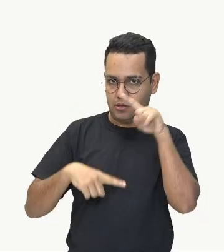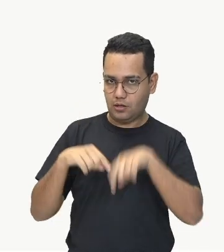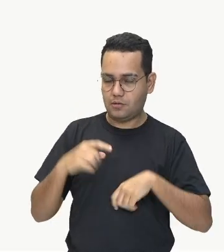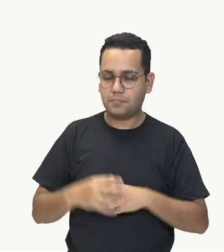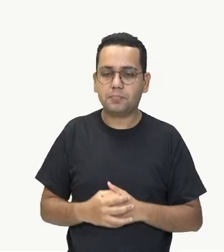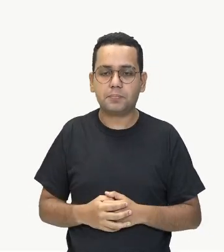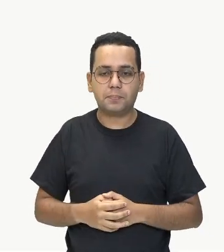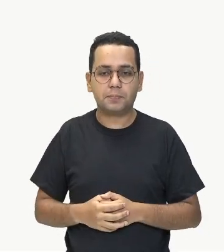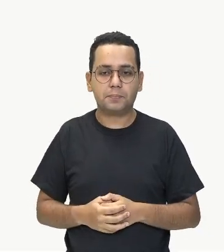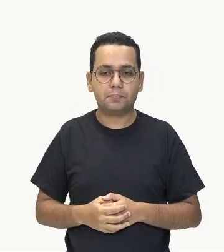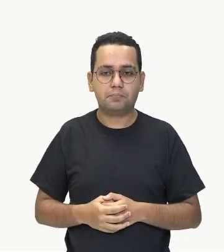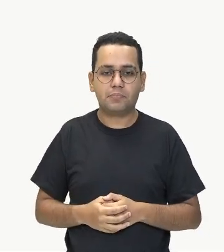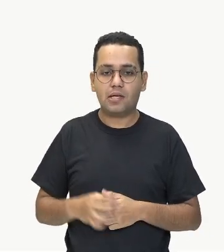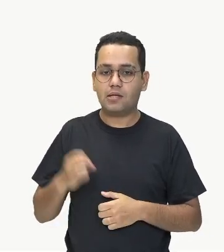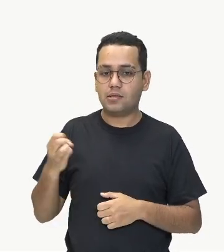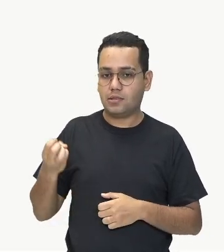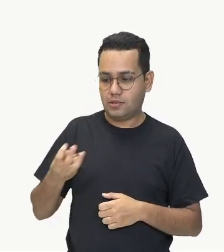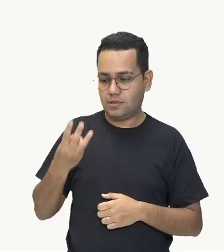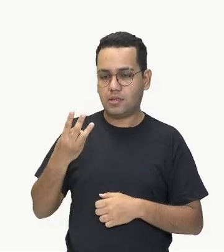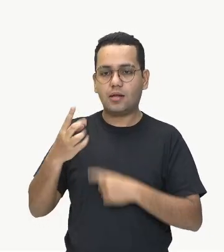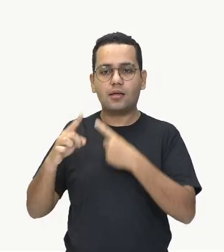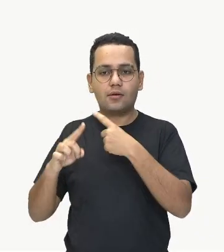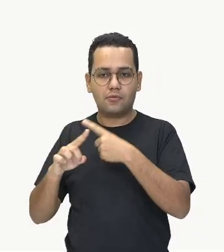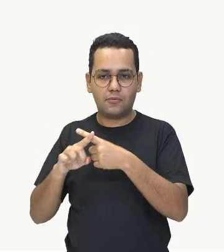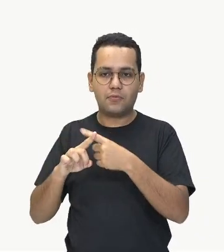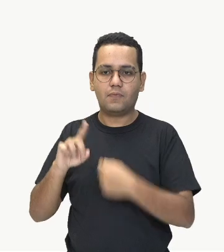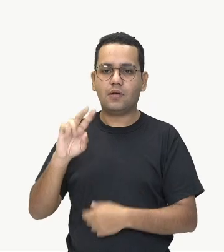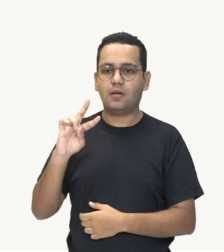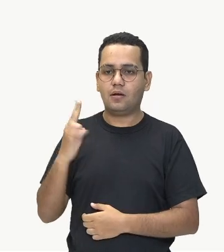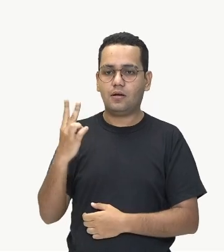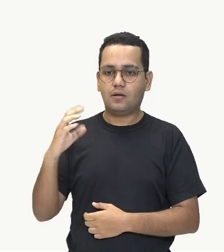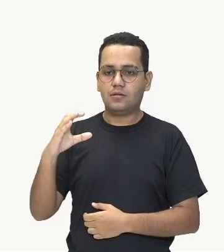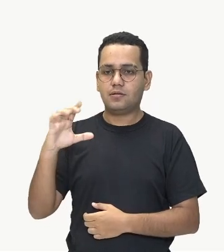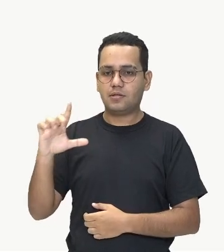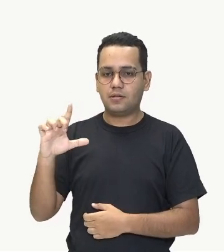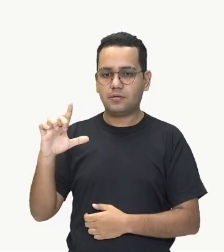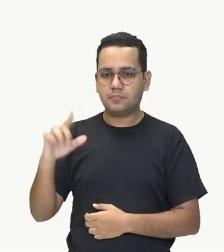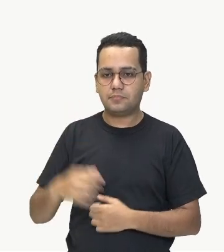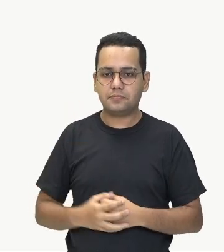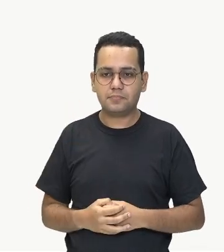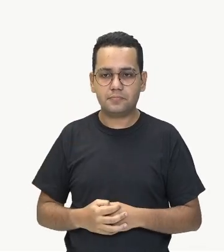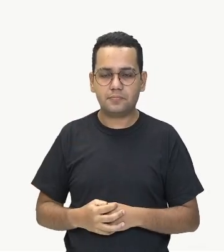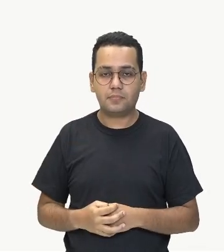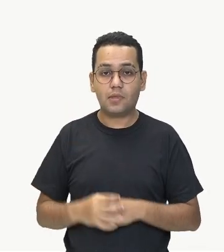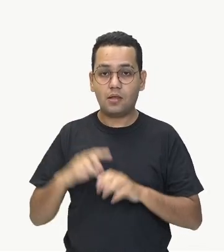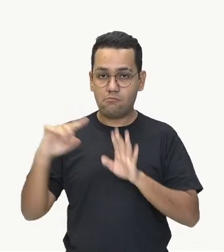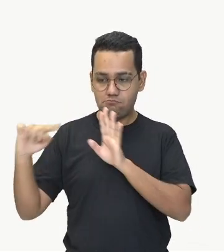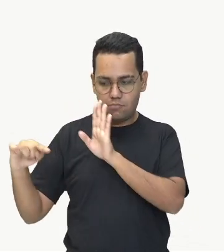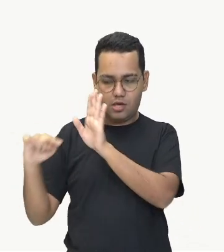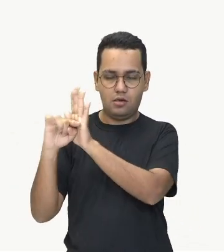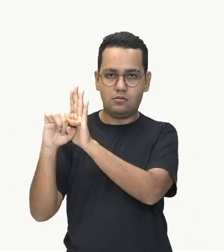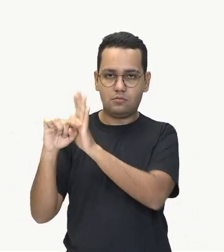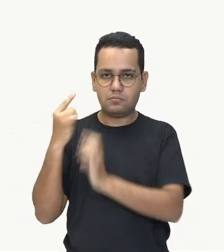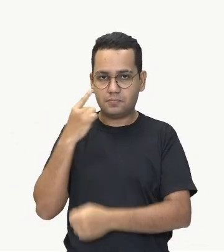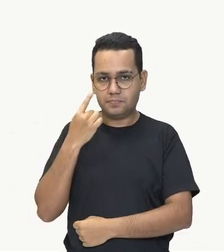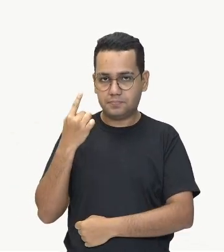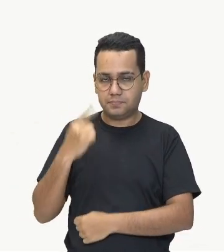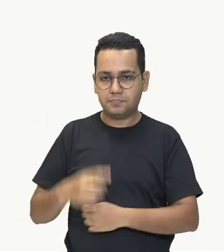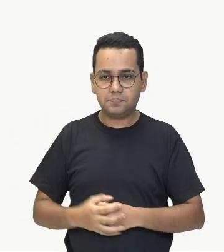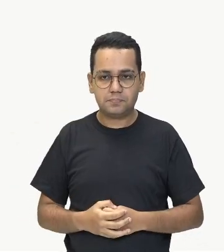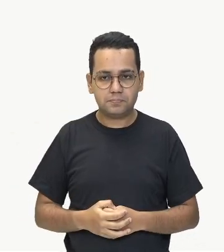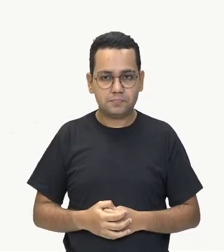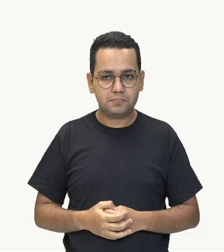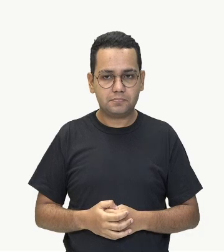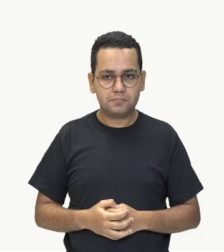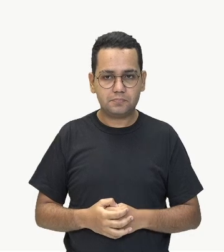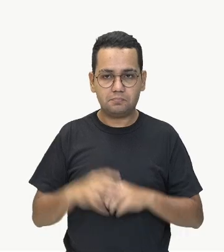vezes esse aqui que é o hcl menos uma vez